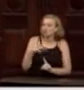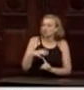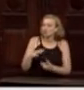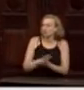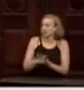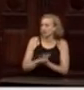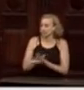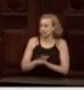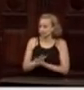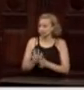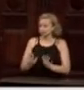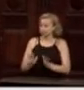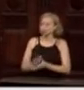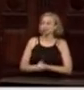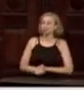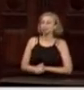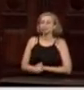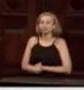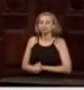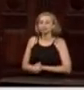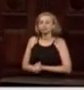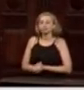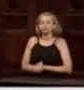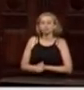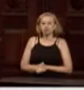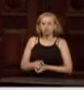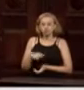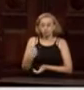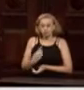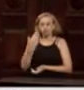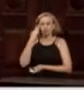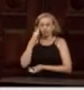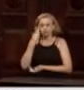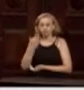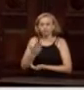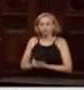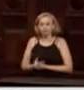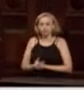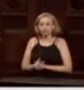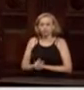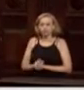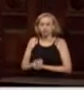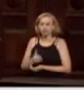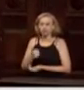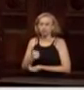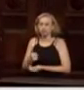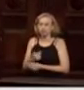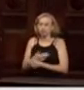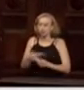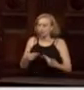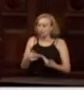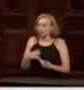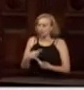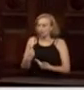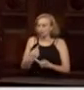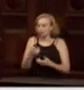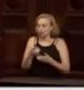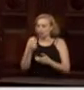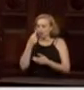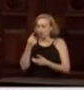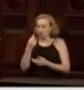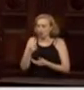diversos. Por isso, a gente compreende que a primeira coisa que tem que haver